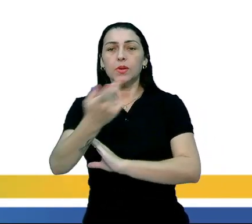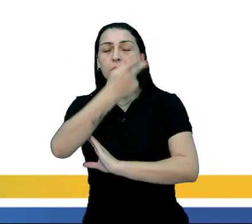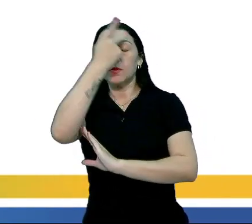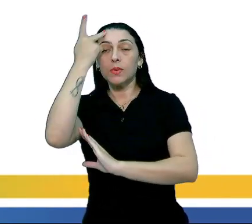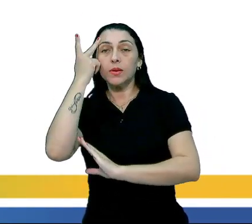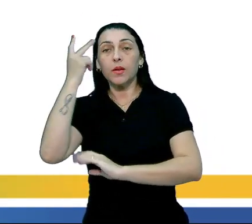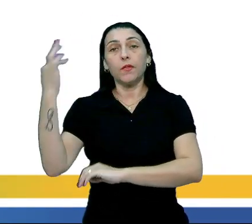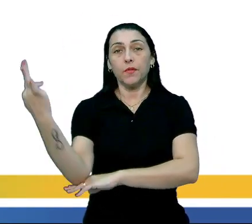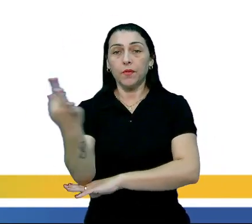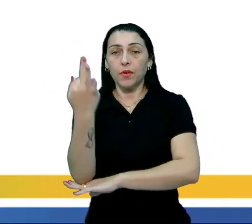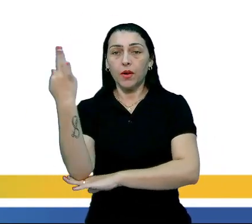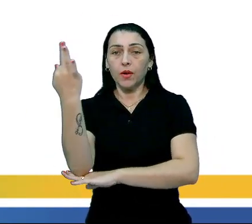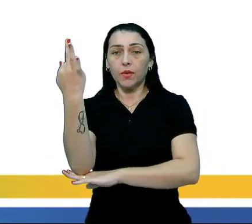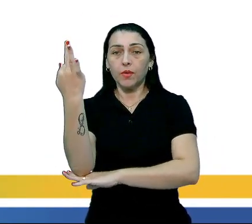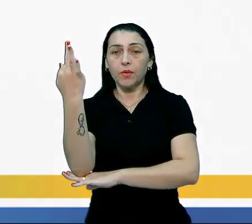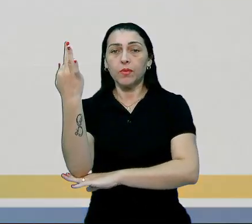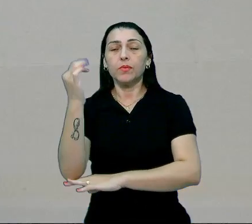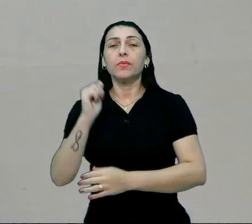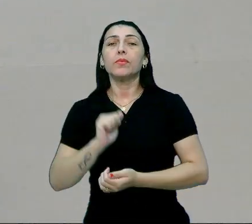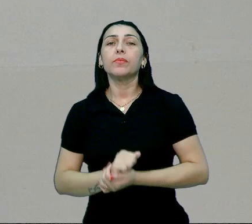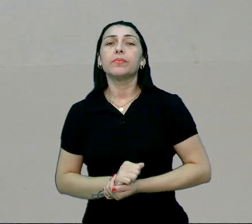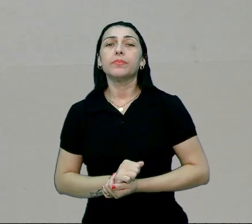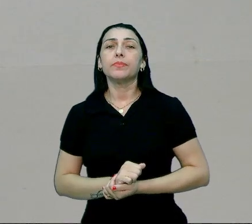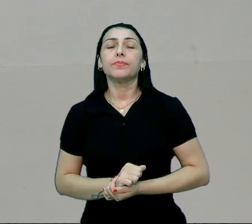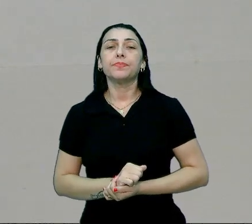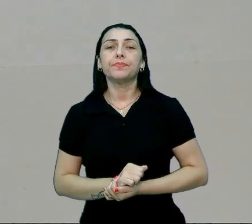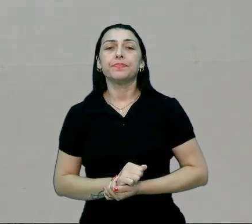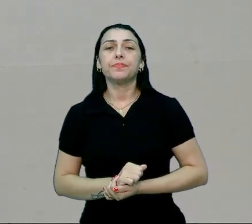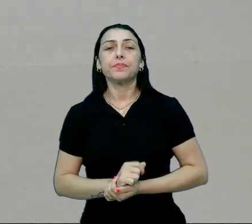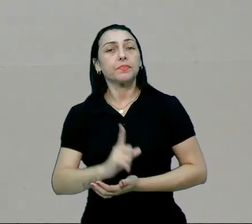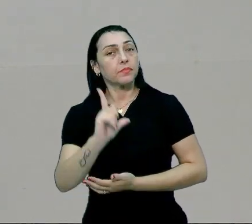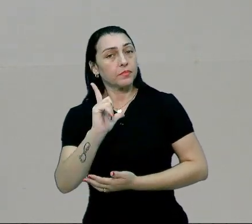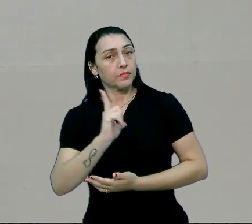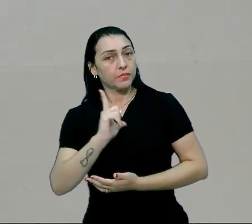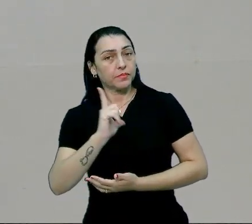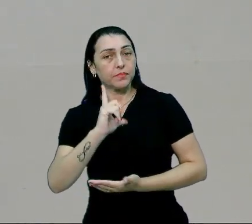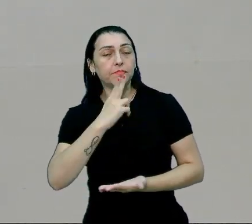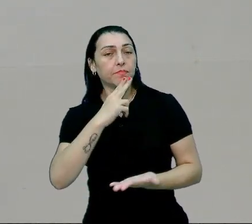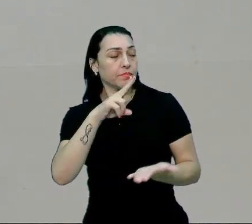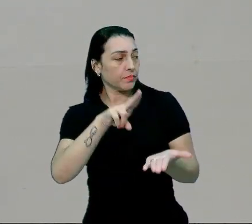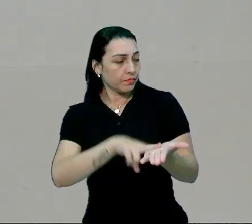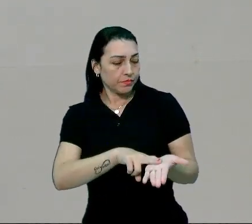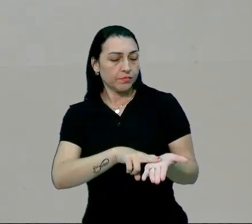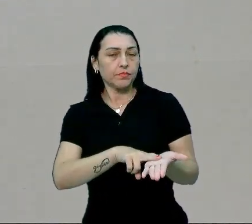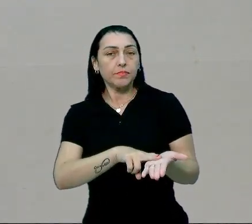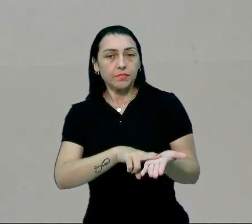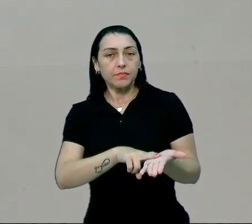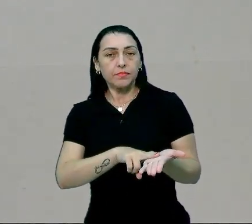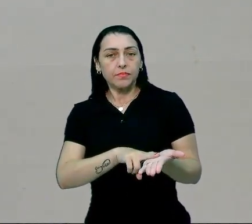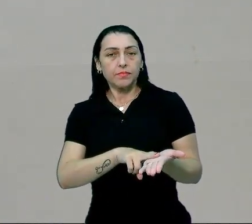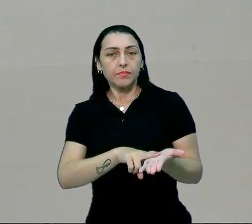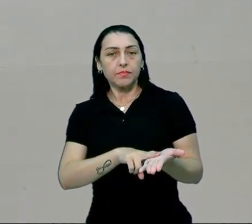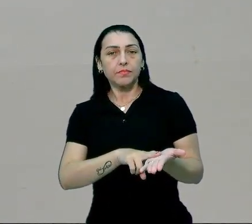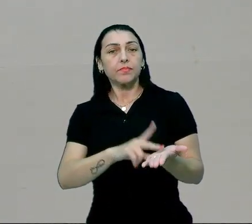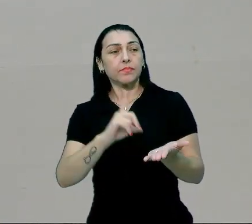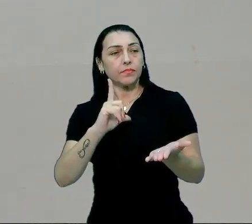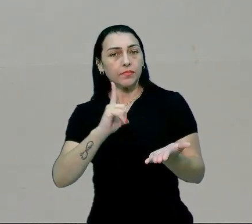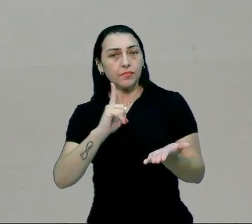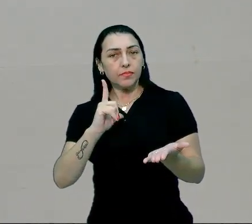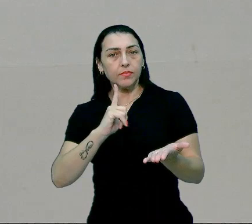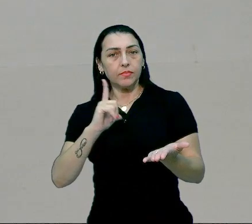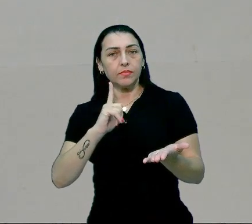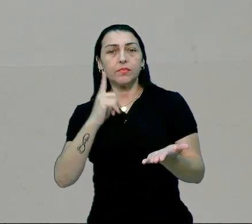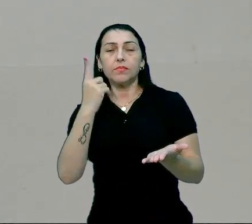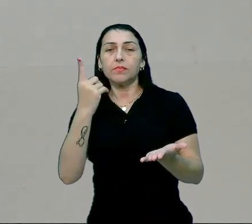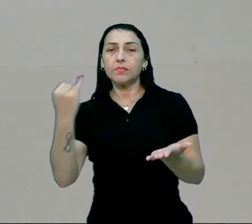mensagem de importância pessoal ou formal. Nós temos aí uma carta, e uma carta geralmente ela tem